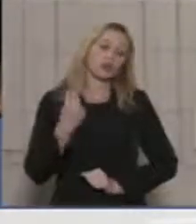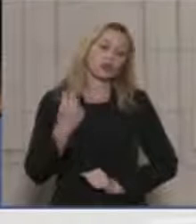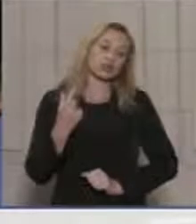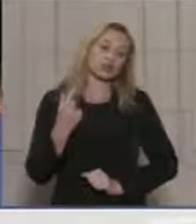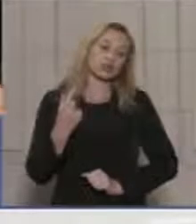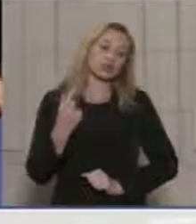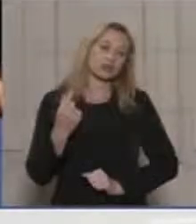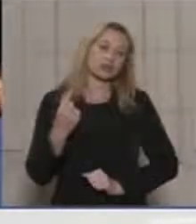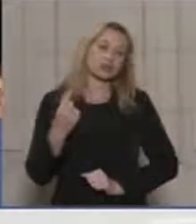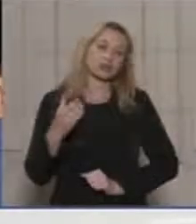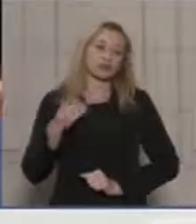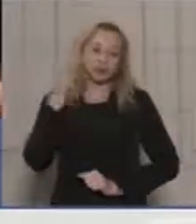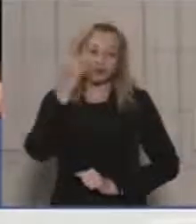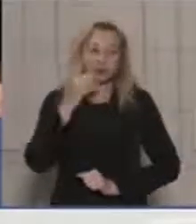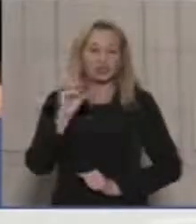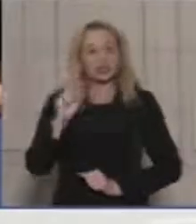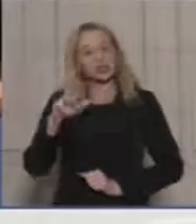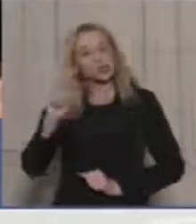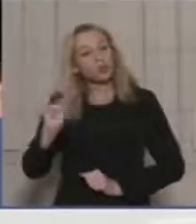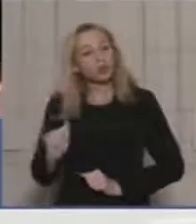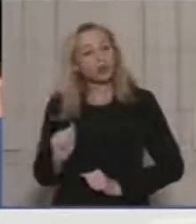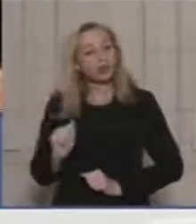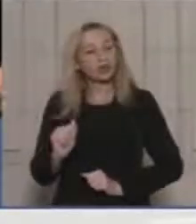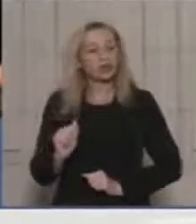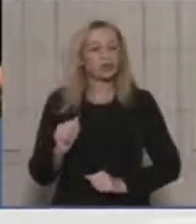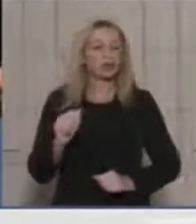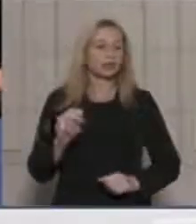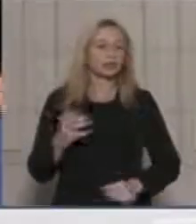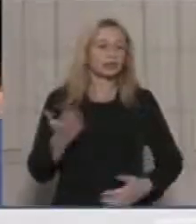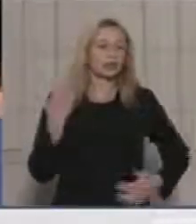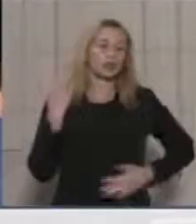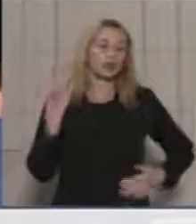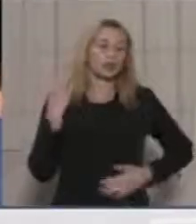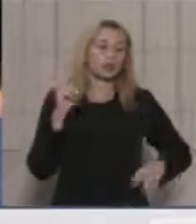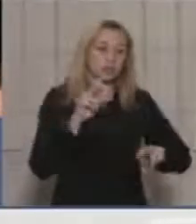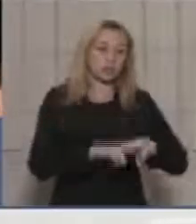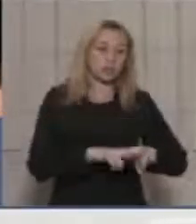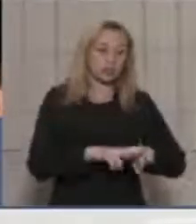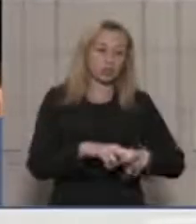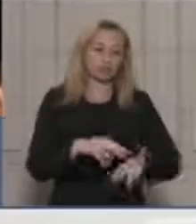de pé, preferencialmente para não ocupar lugar.